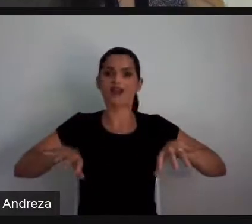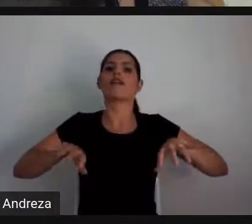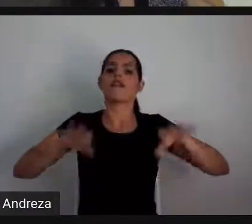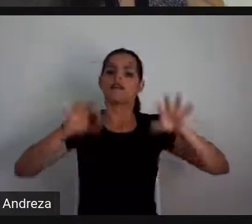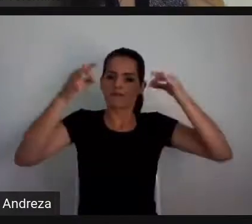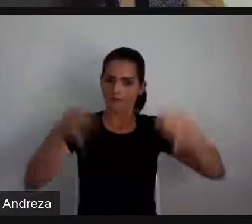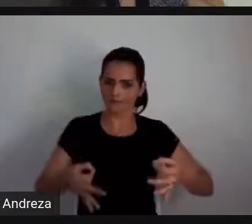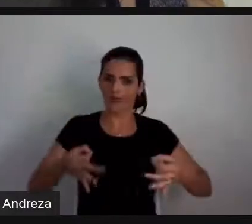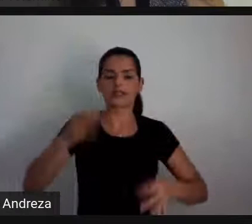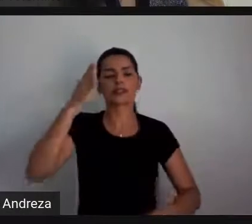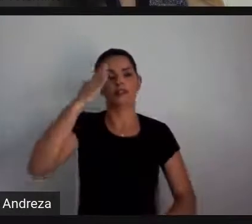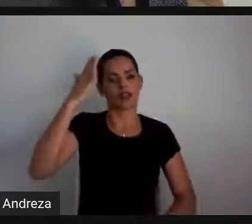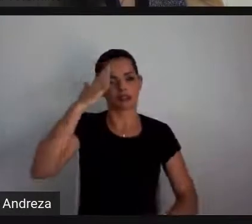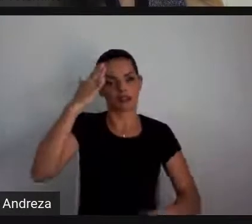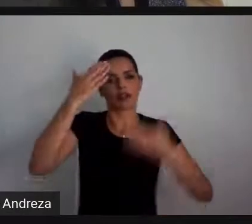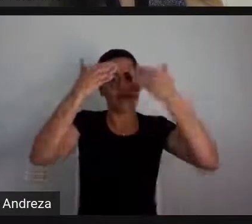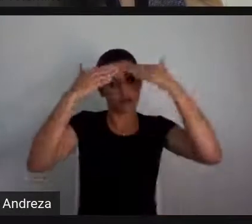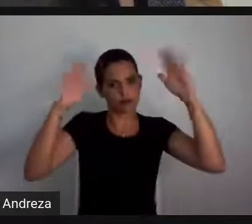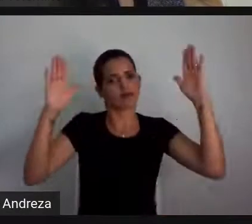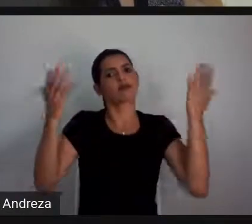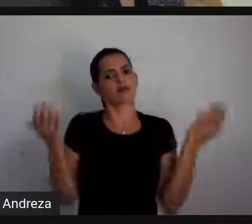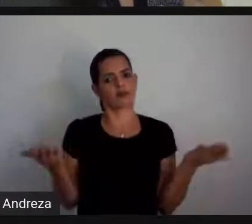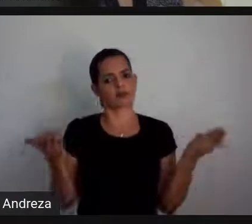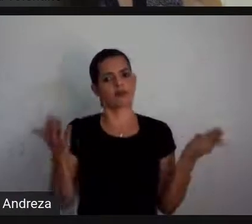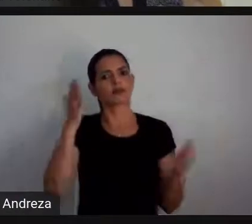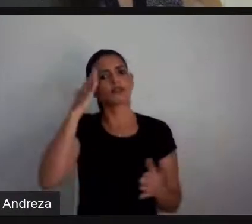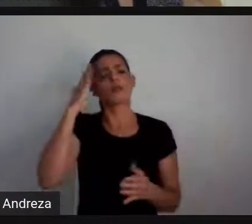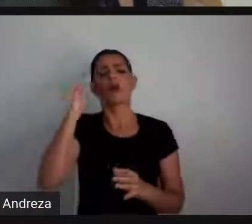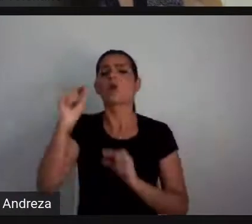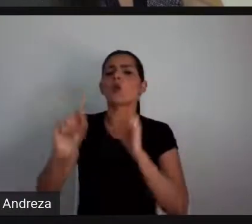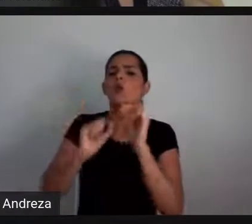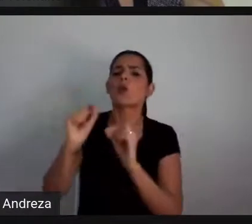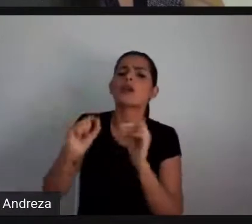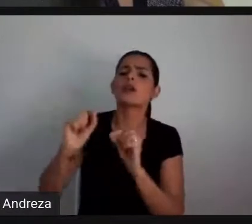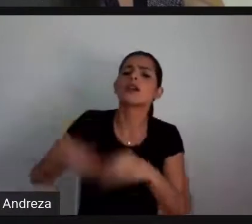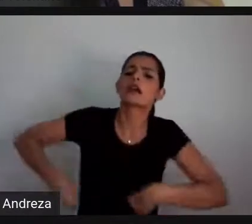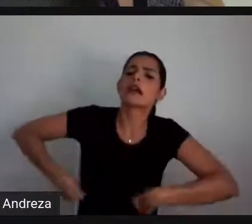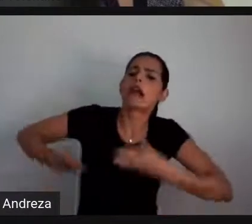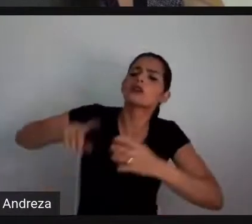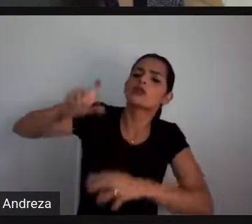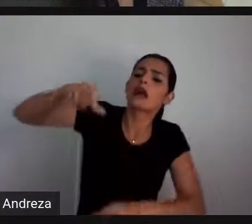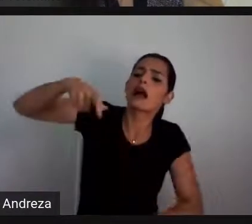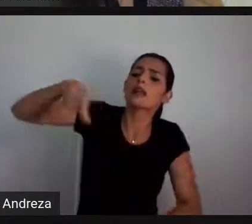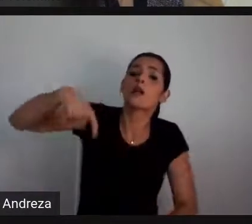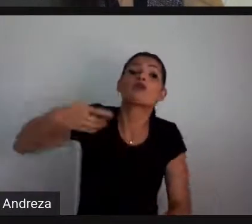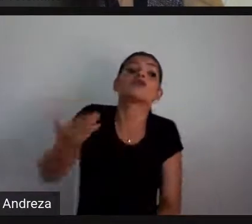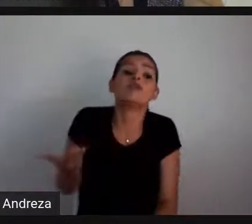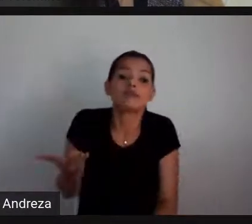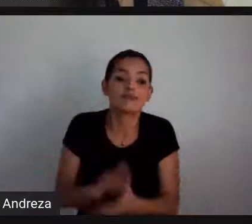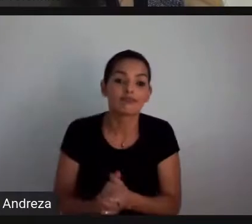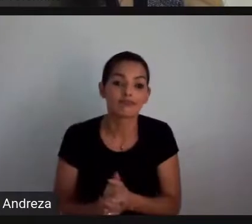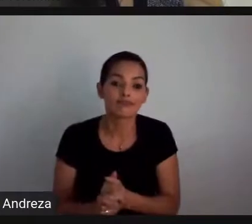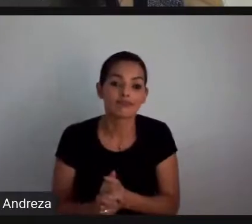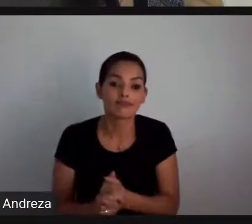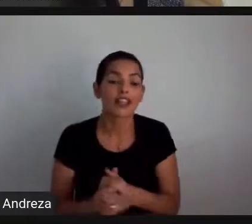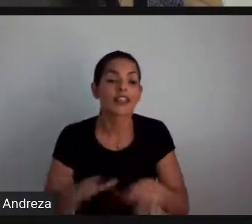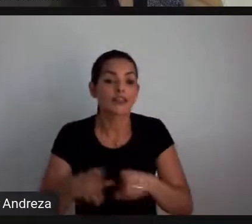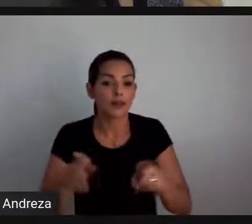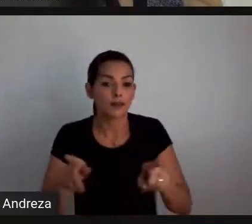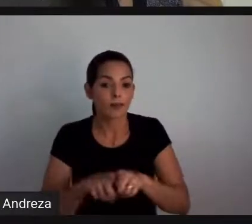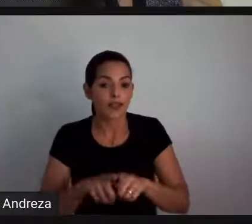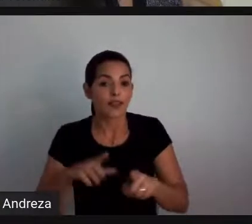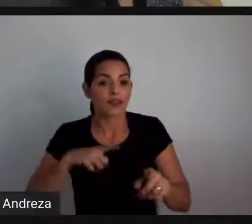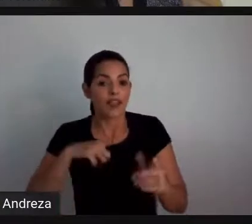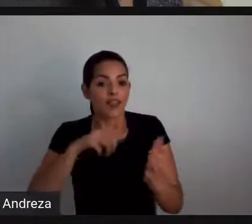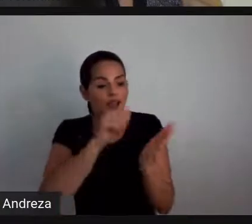isso em mente, né? Abrir o cartão de crédito e ver o que está ali por trás. Outro ponto importante que eu acho que é a anotação das